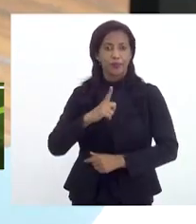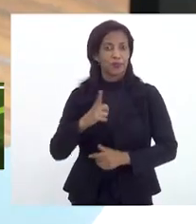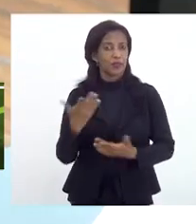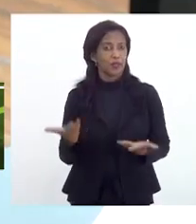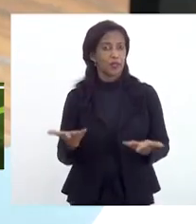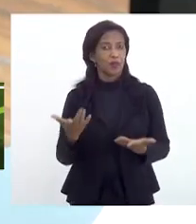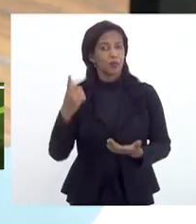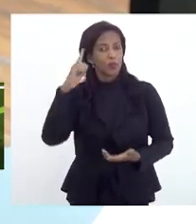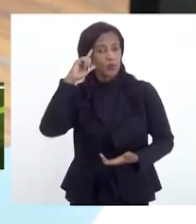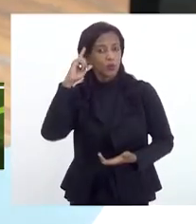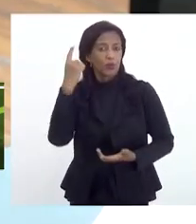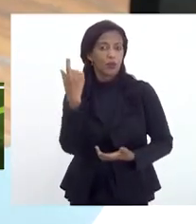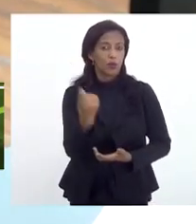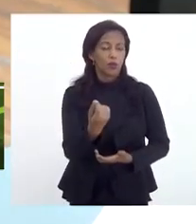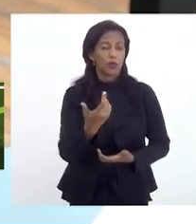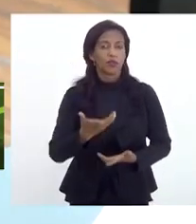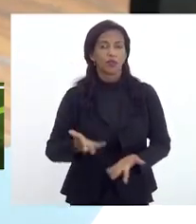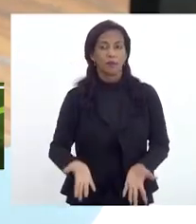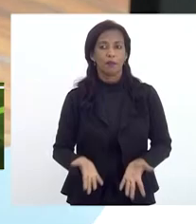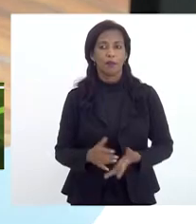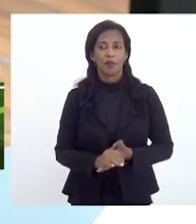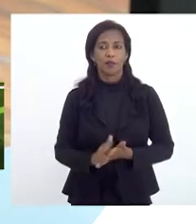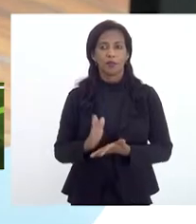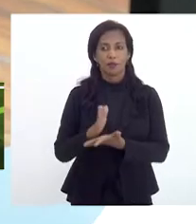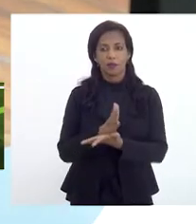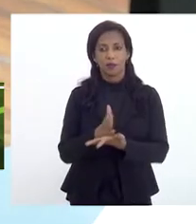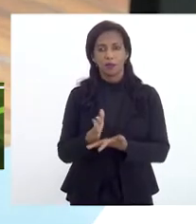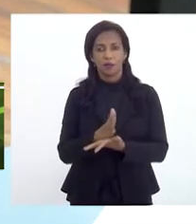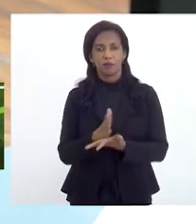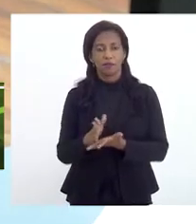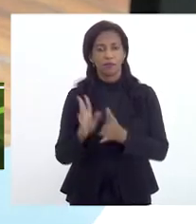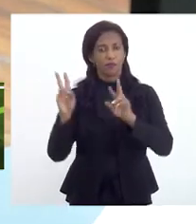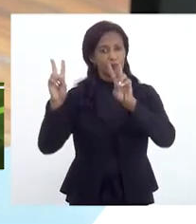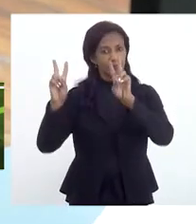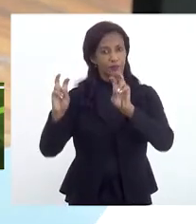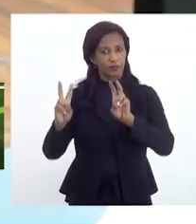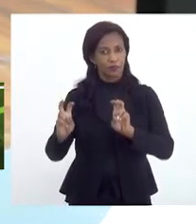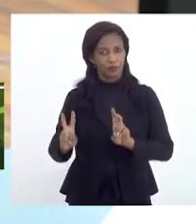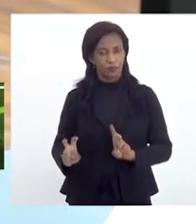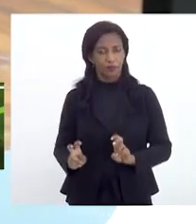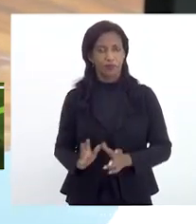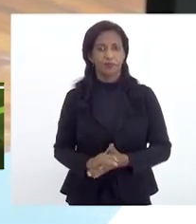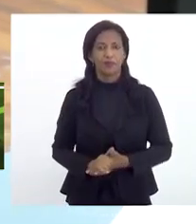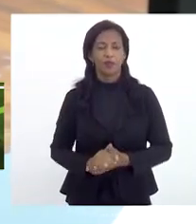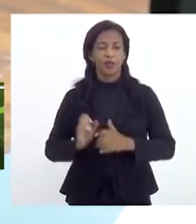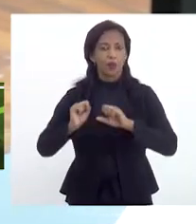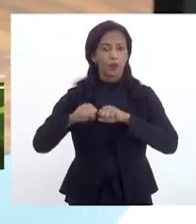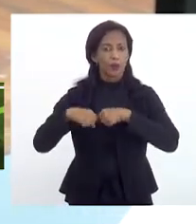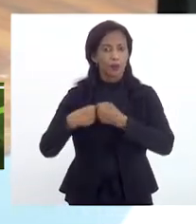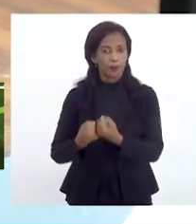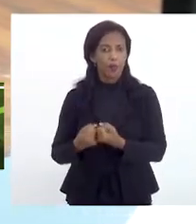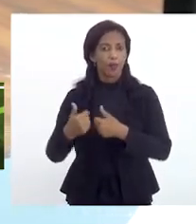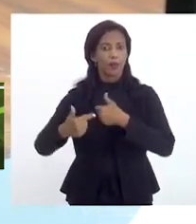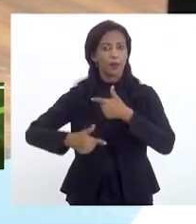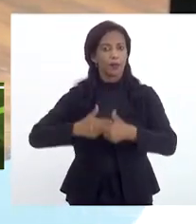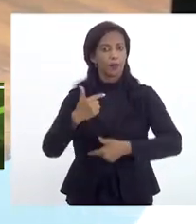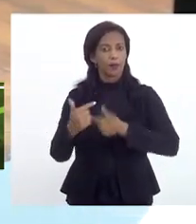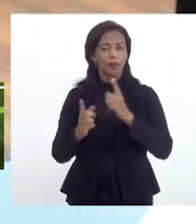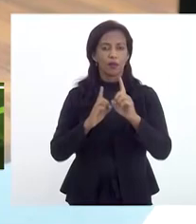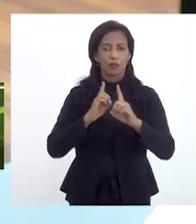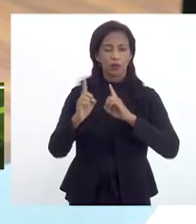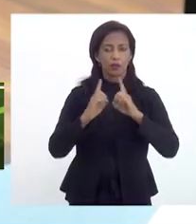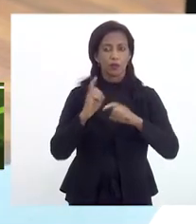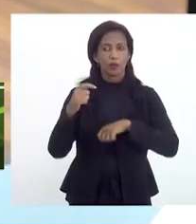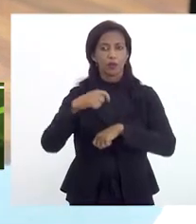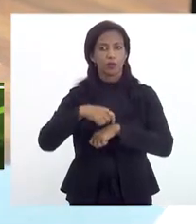não só ideologicamente Mas em Em alguns Temas Mas ressaltar o empenho O trabalho E o diálogo